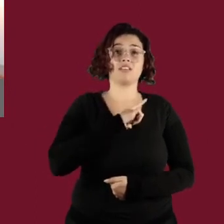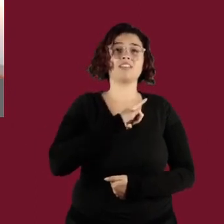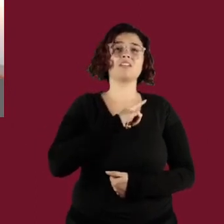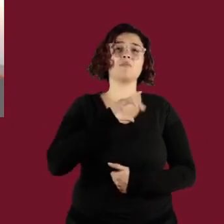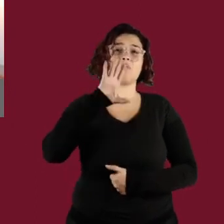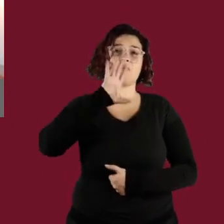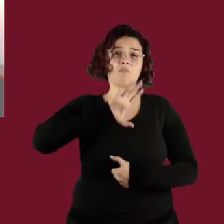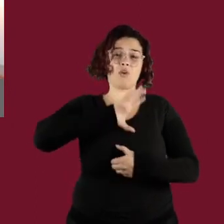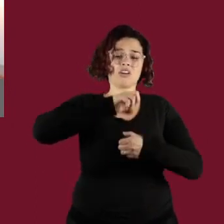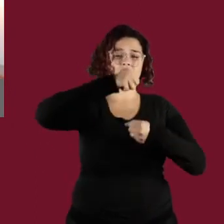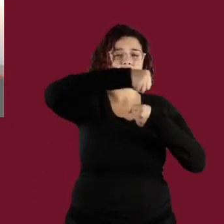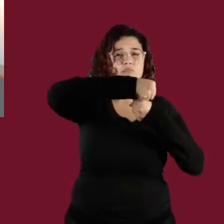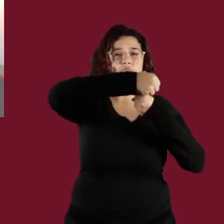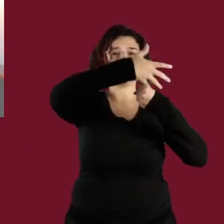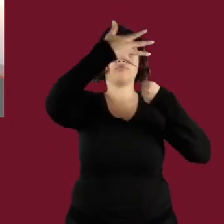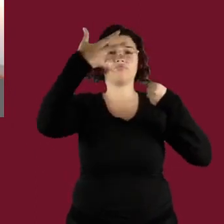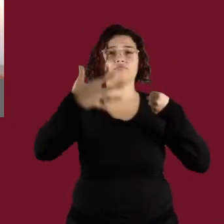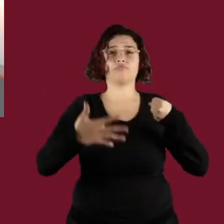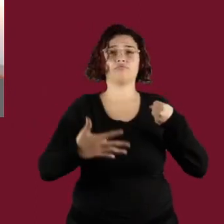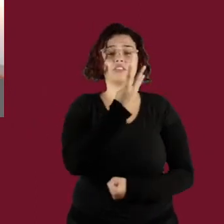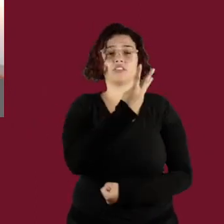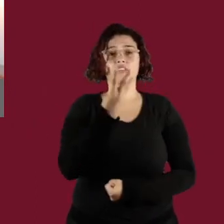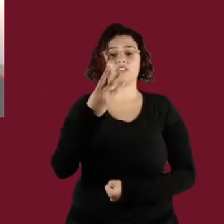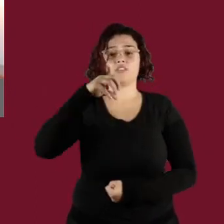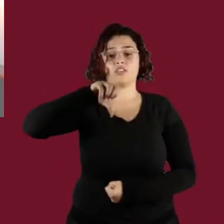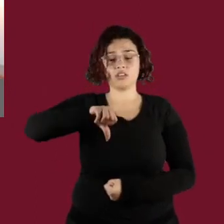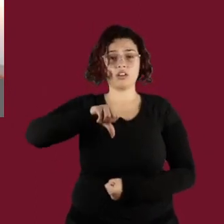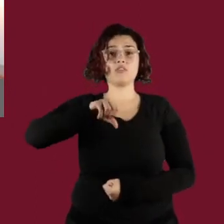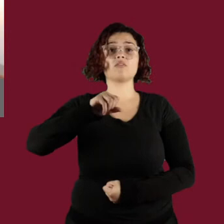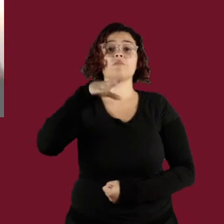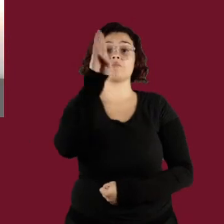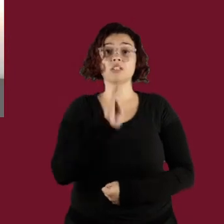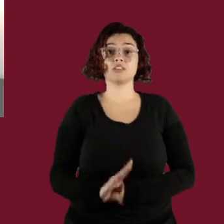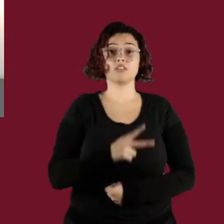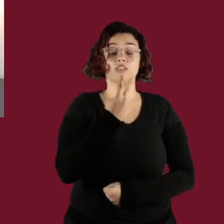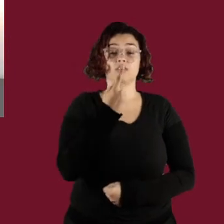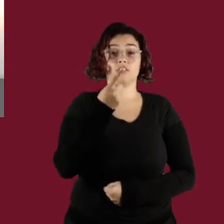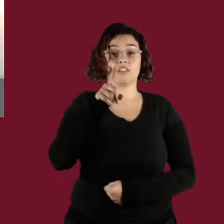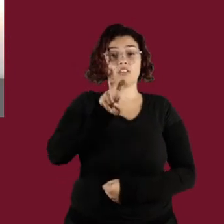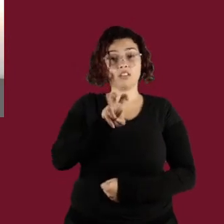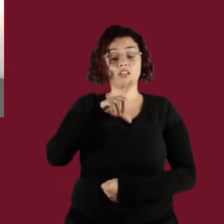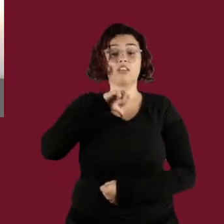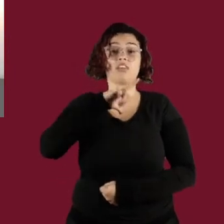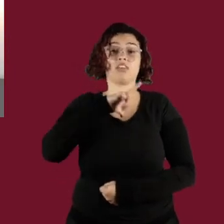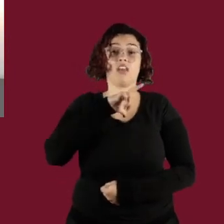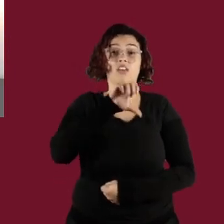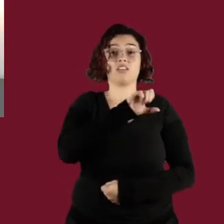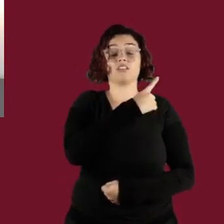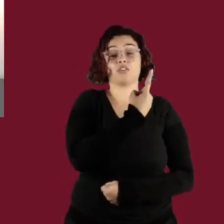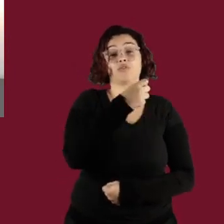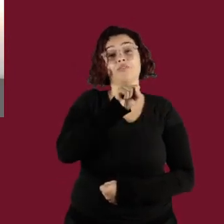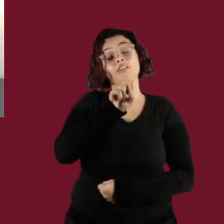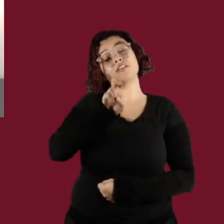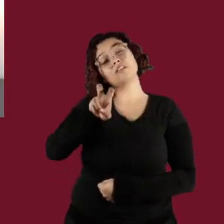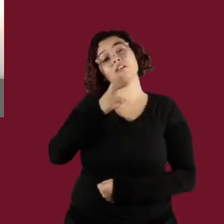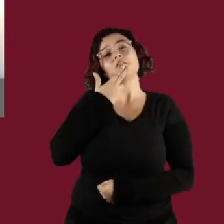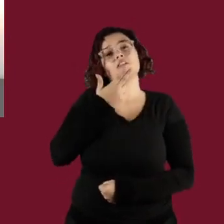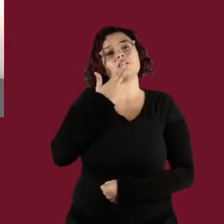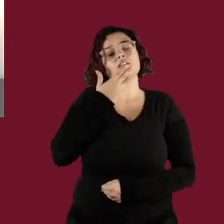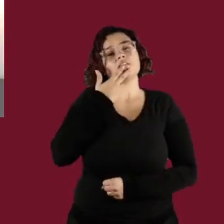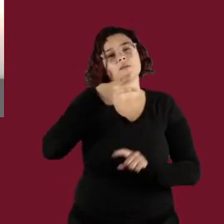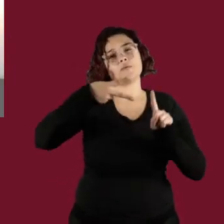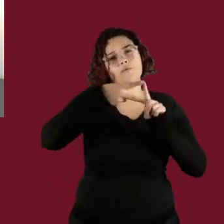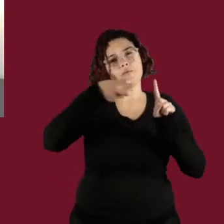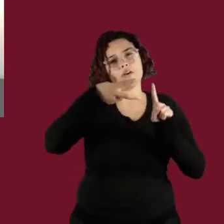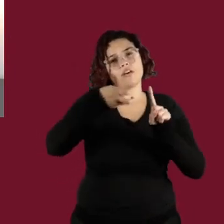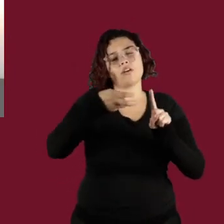da lusofonia, 215 são faladas no Brasil, onde existem 185 línguas indígenas. Então, o português, ele serve como ponte